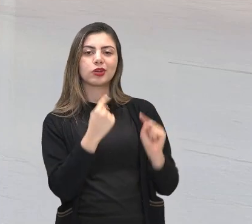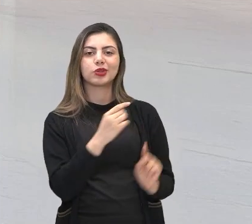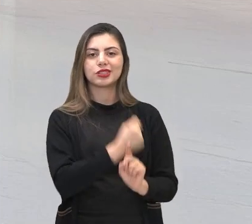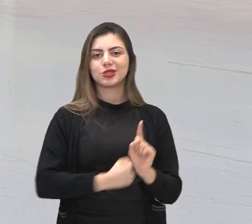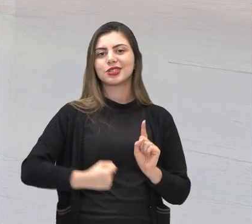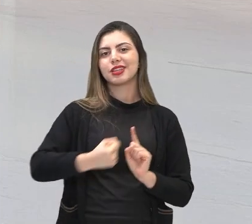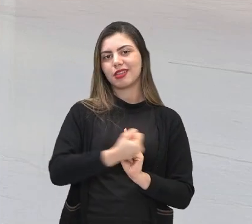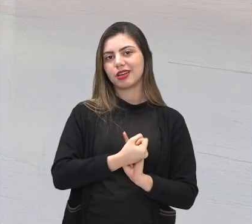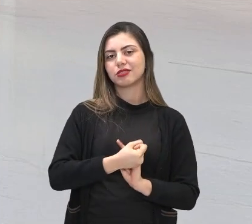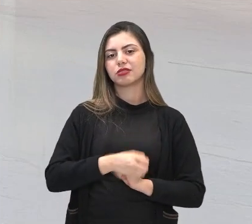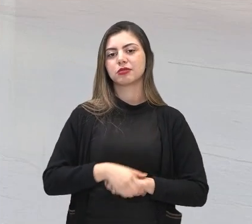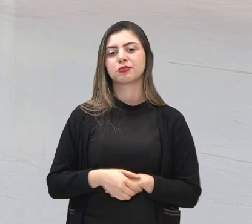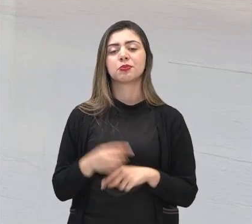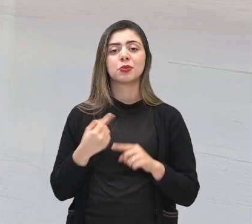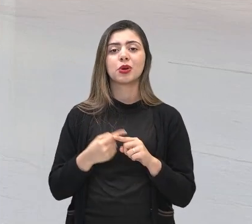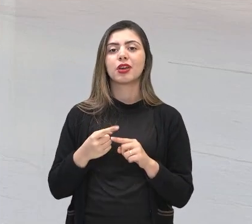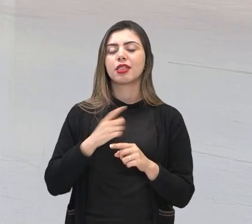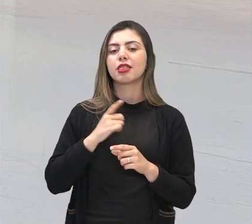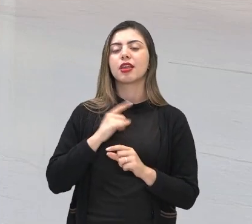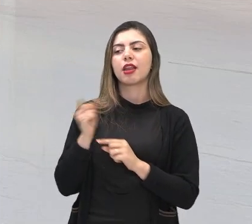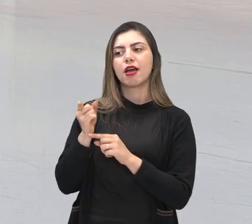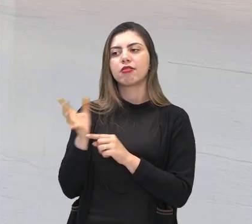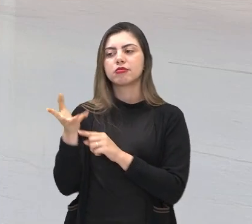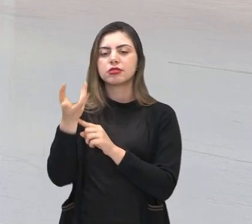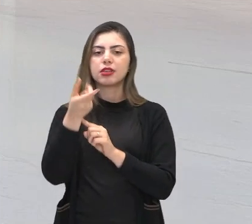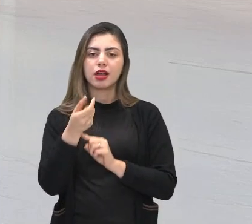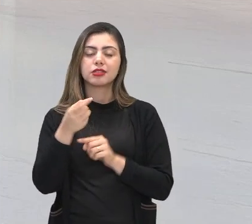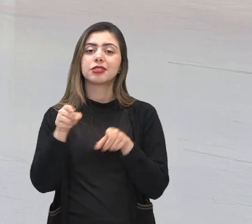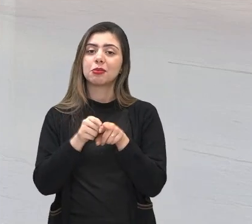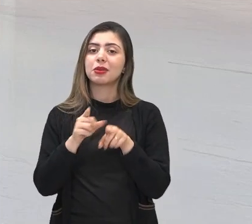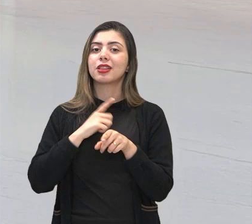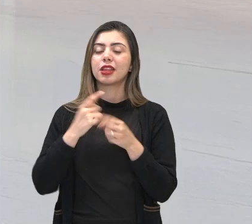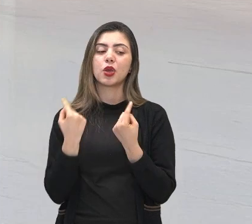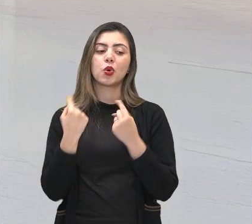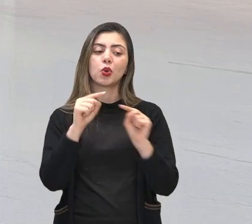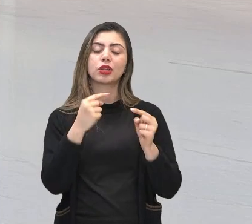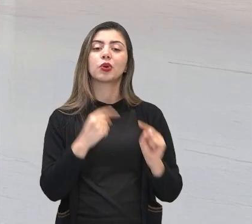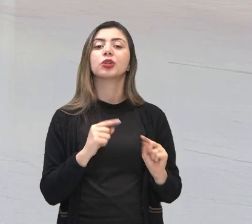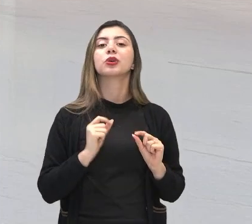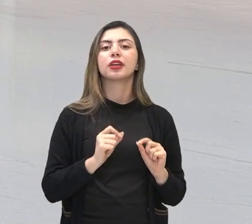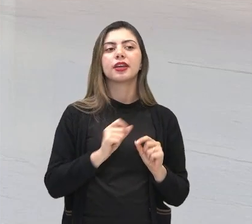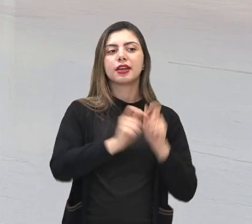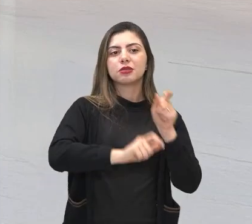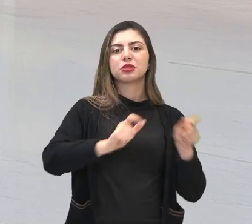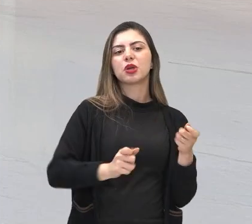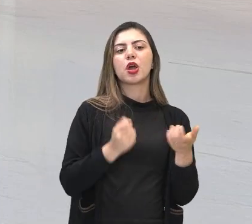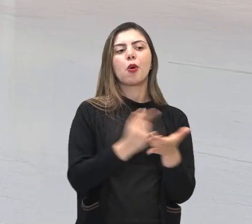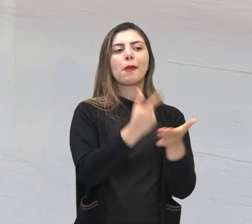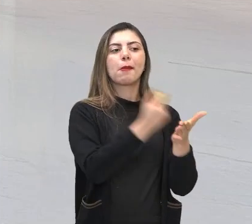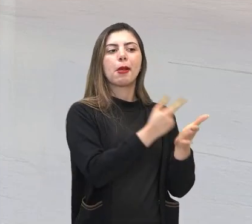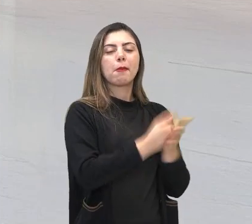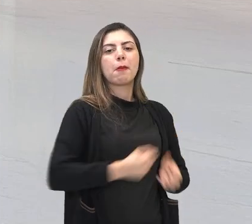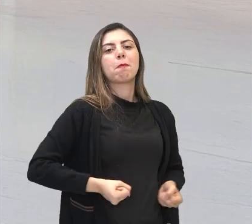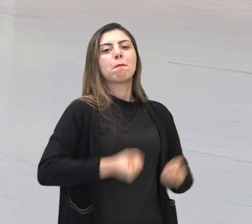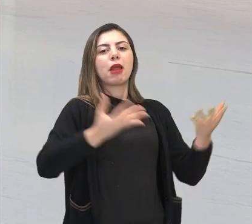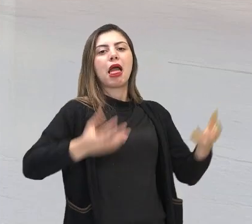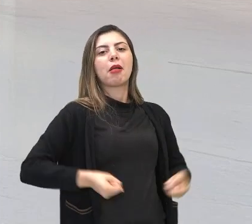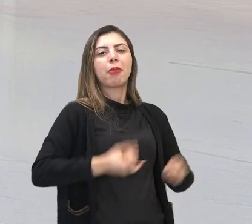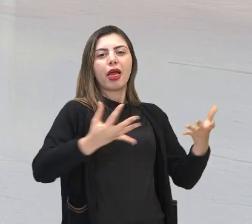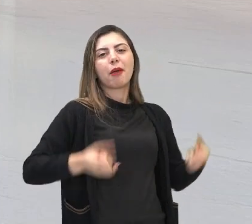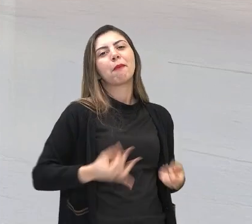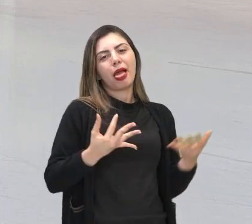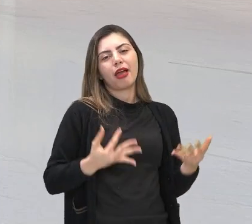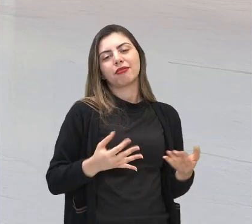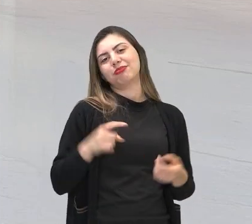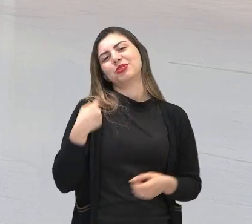também porque os artistas da Pop arte eles também fazam uma crítica ao consumismo exacerbado que a gente sabe